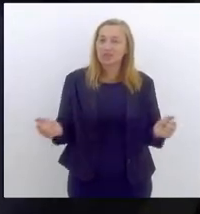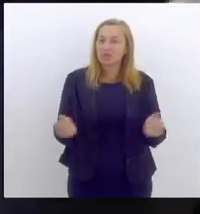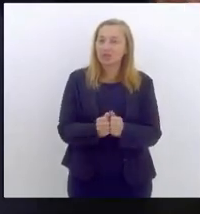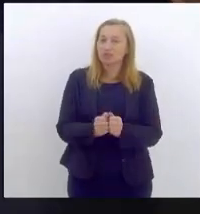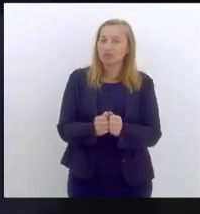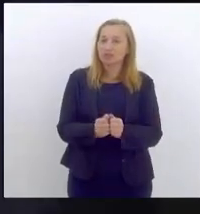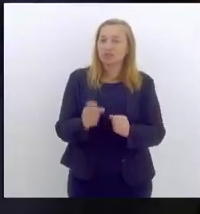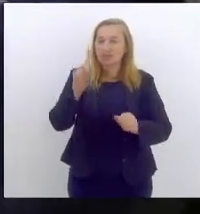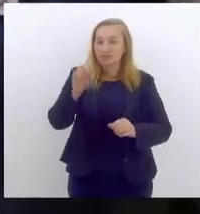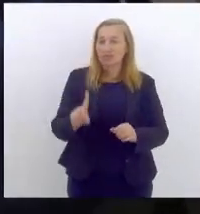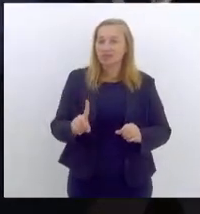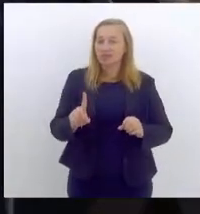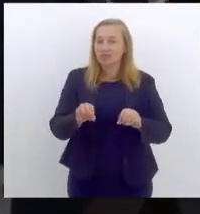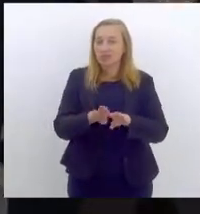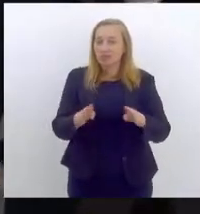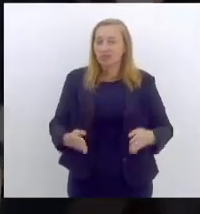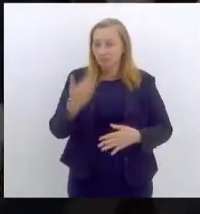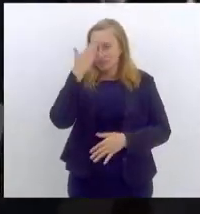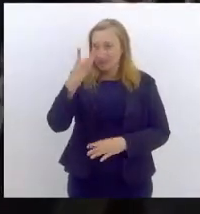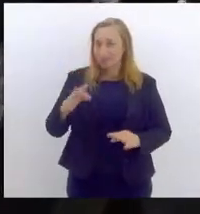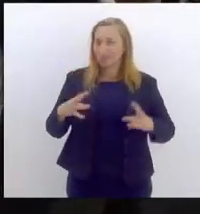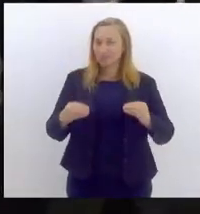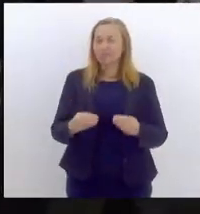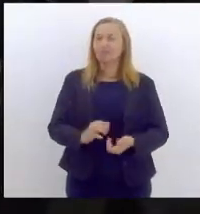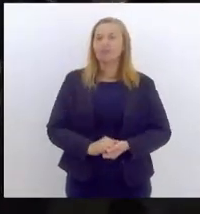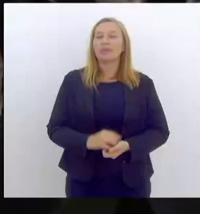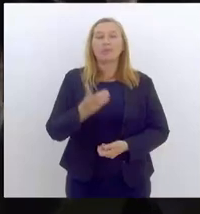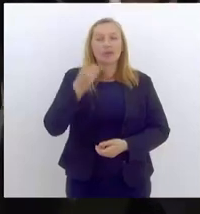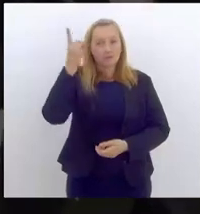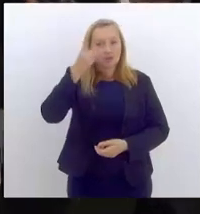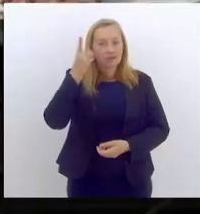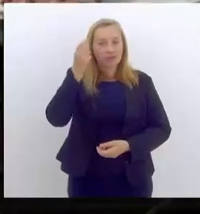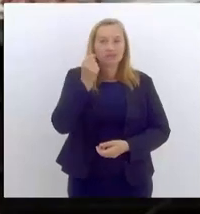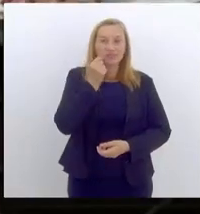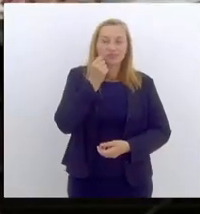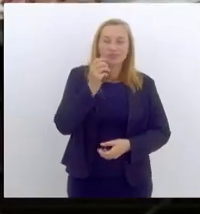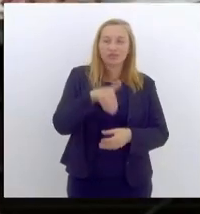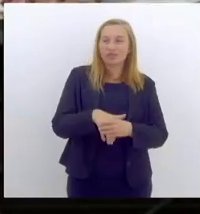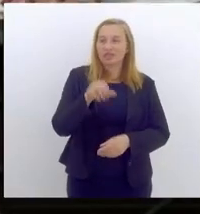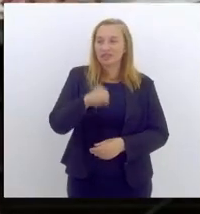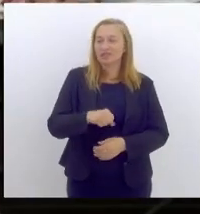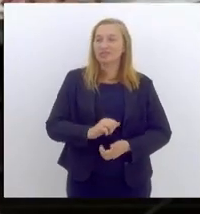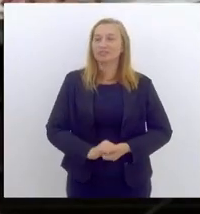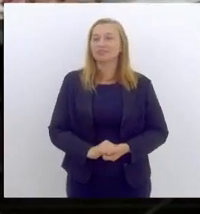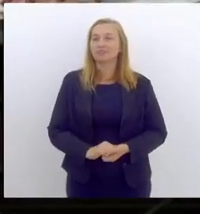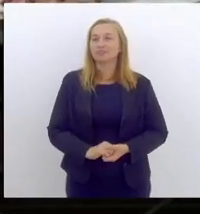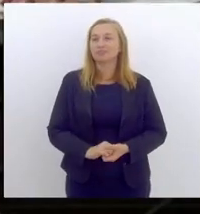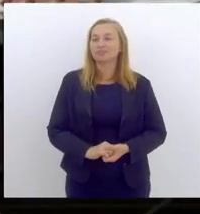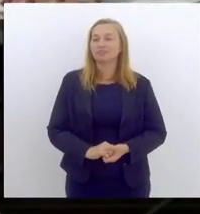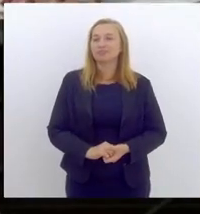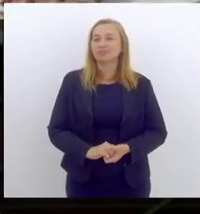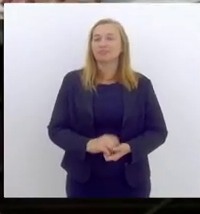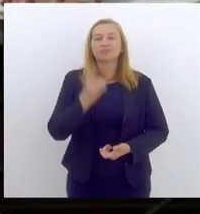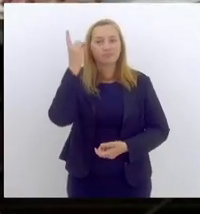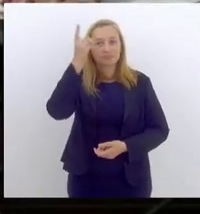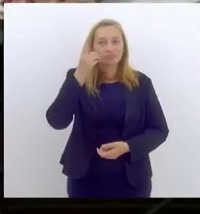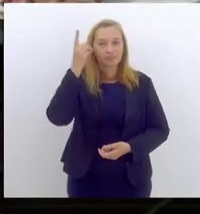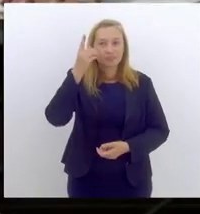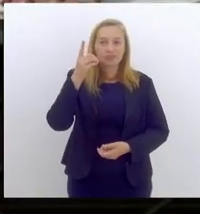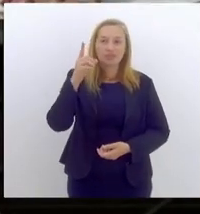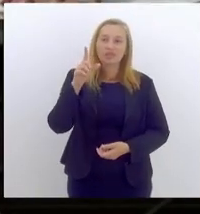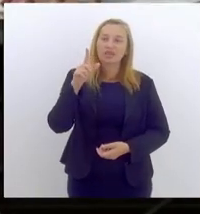Muito obrigado a todos. Deputado Giovanni Ratinho, vota sim. Deputado Guilherme